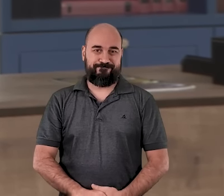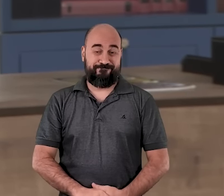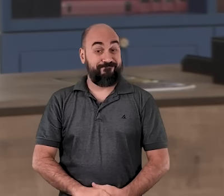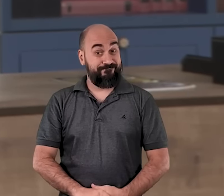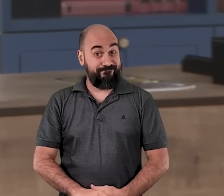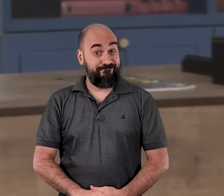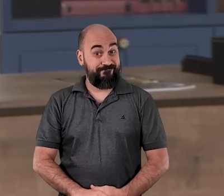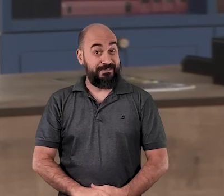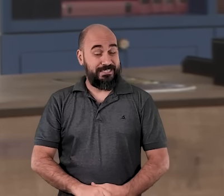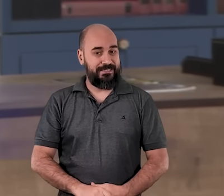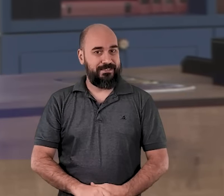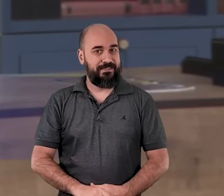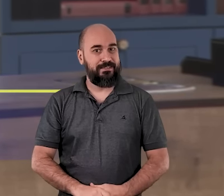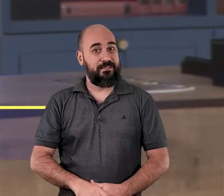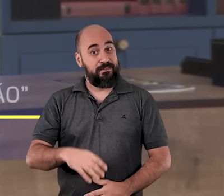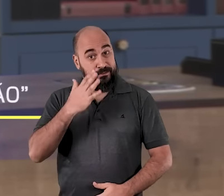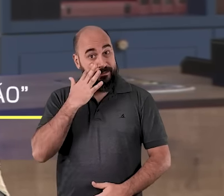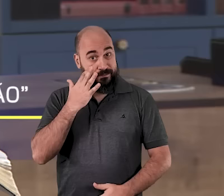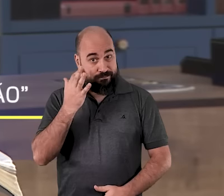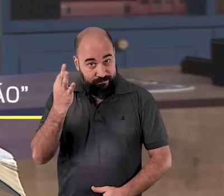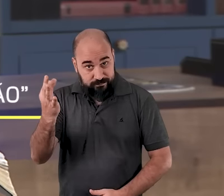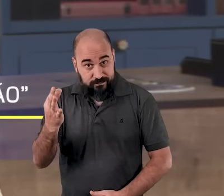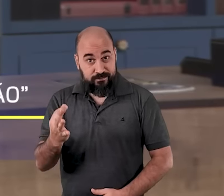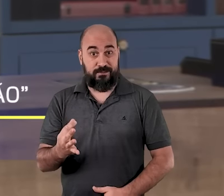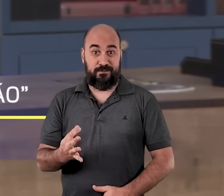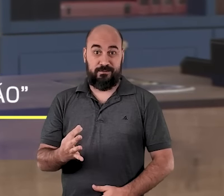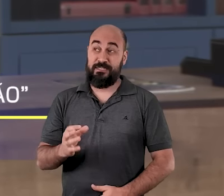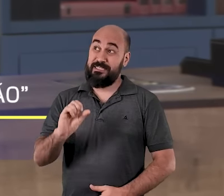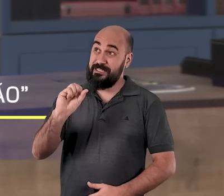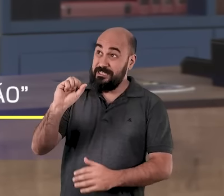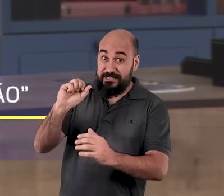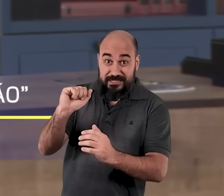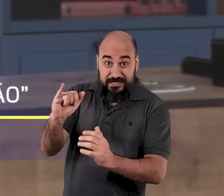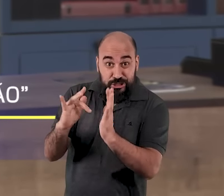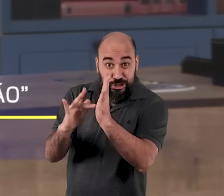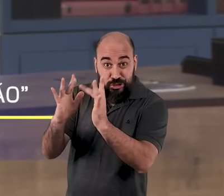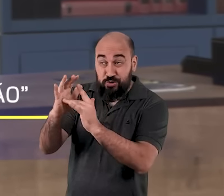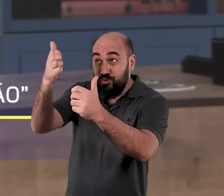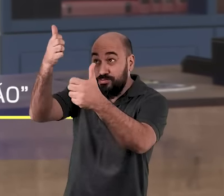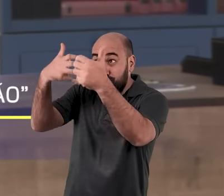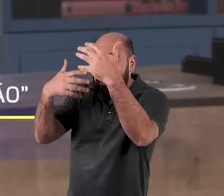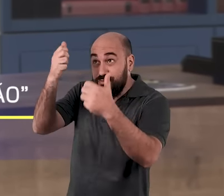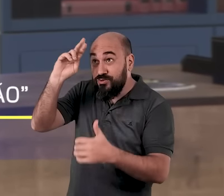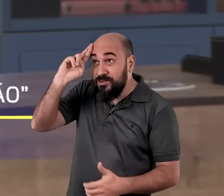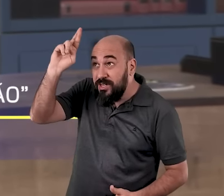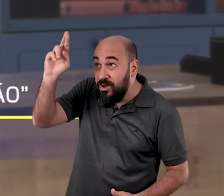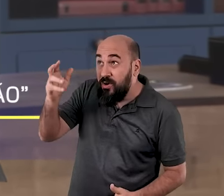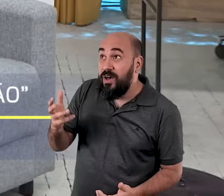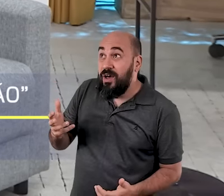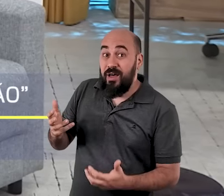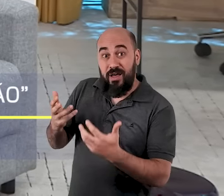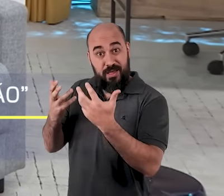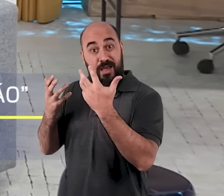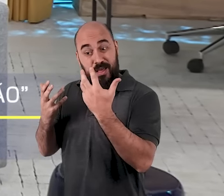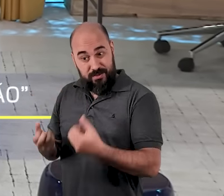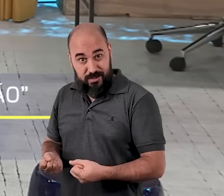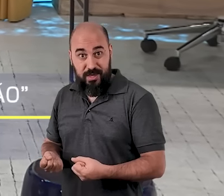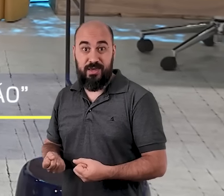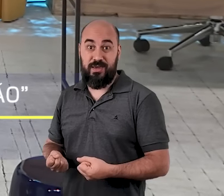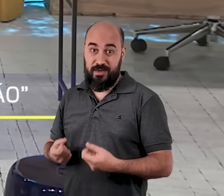Como se diz hoje, se ouvirem a voz do Senhor, não endureçam o coração.